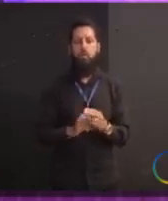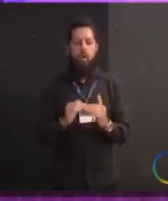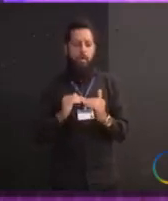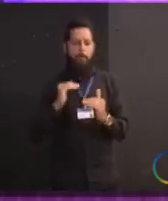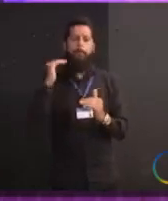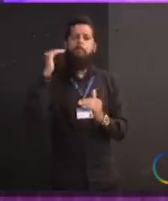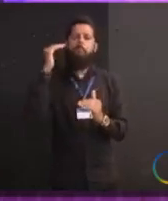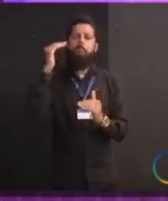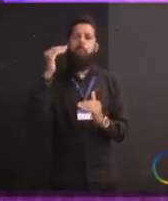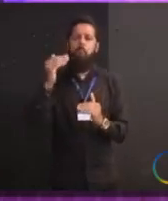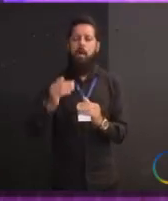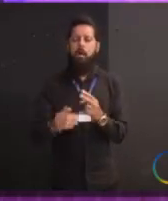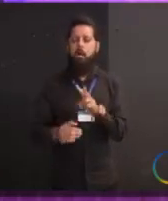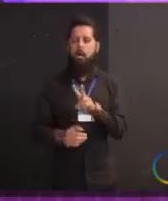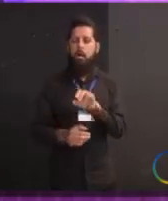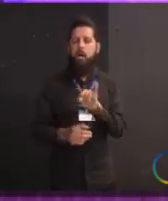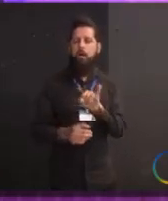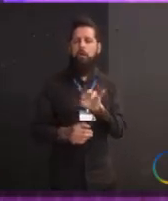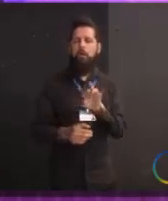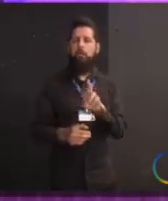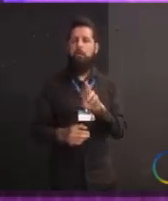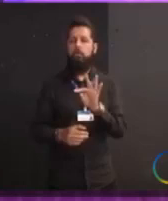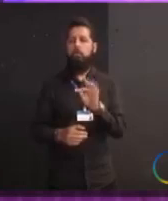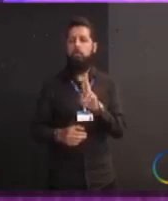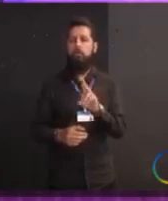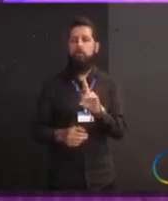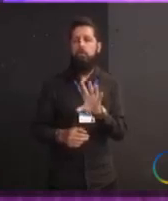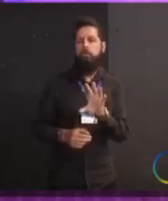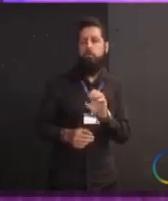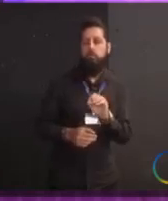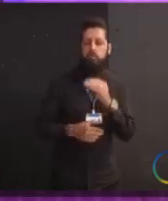Xavier, que eu pude acompanhar.